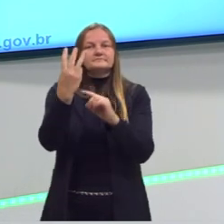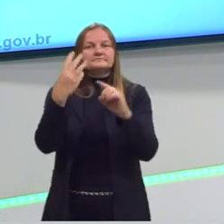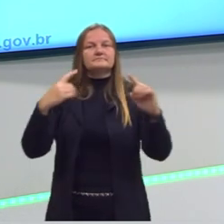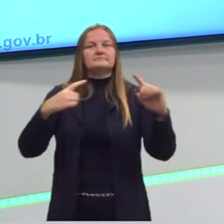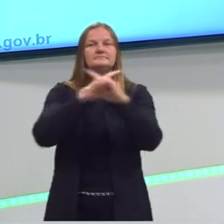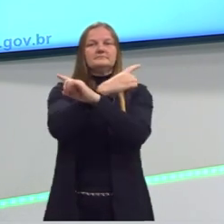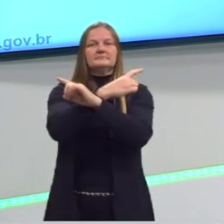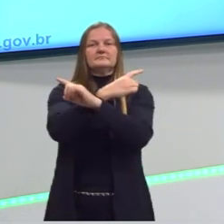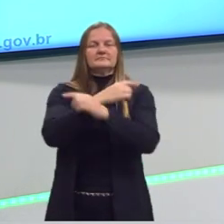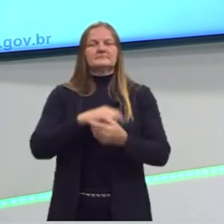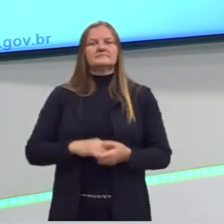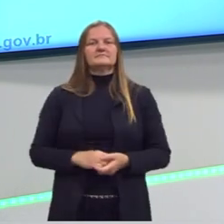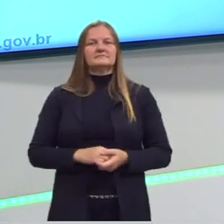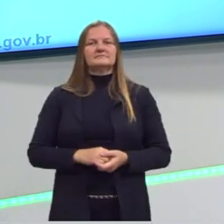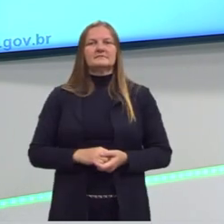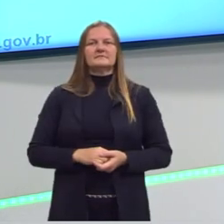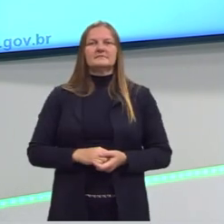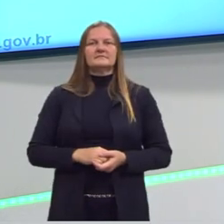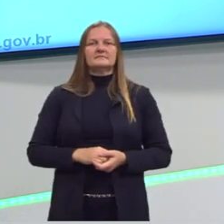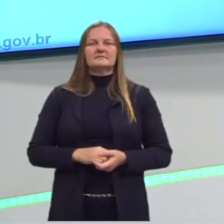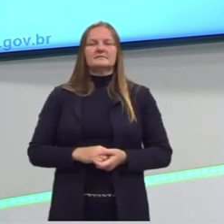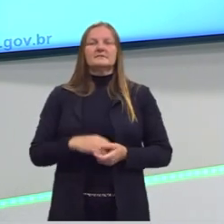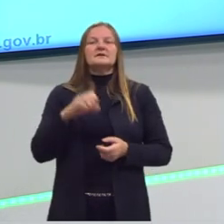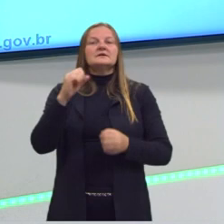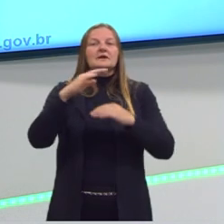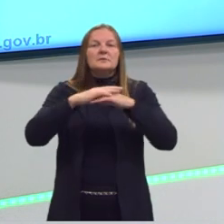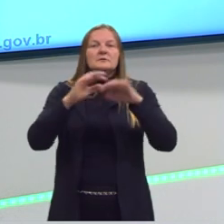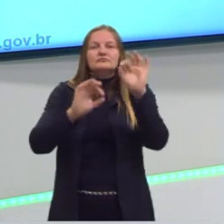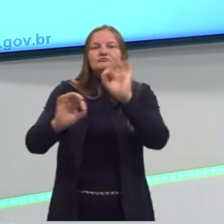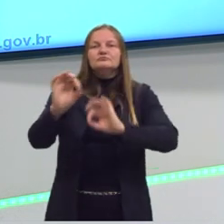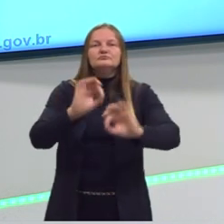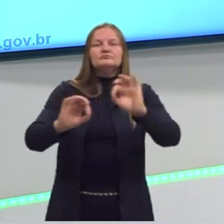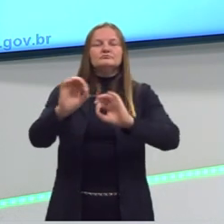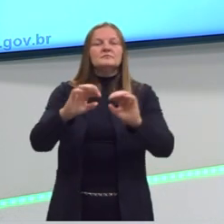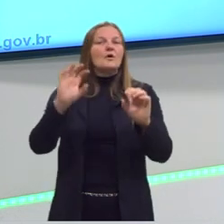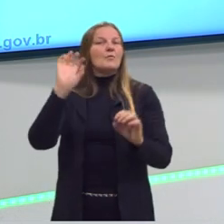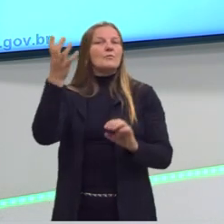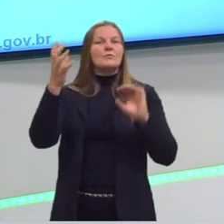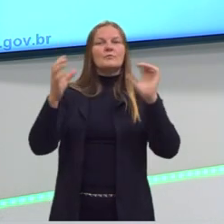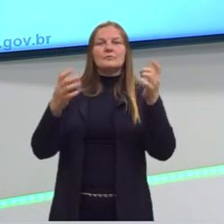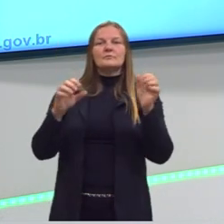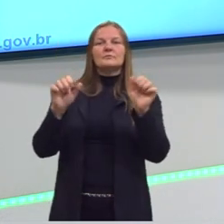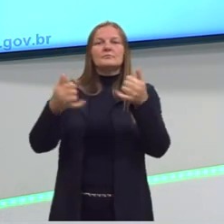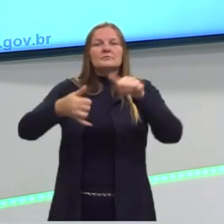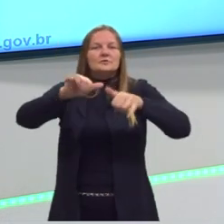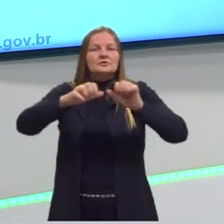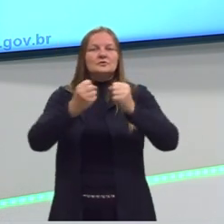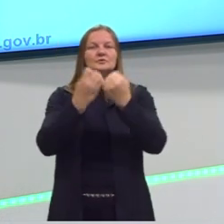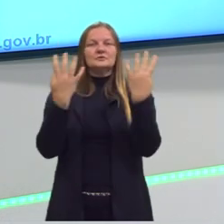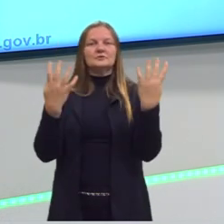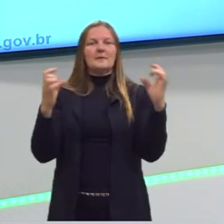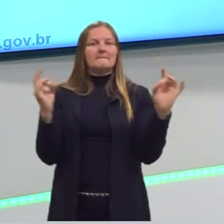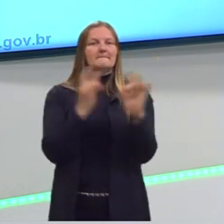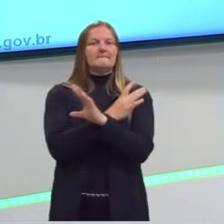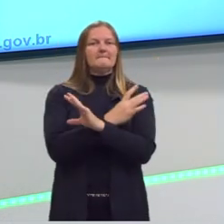tá sabendo montar uma regra de três tu resolve todas as questões de estequiometria II